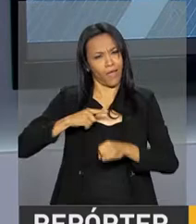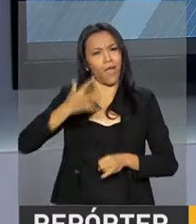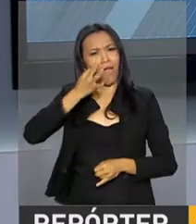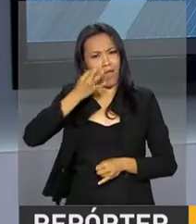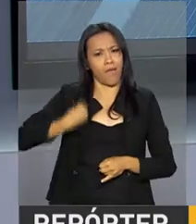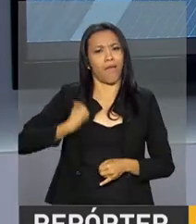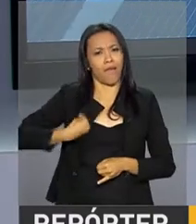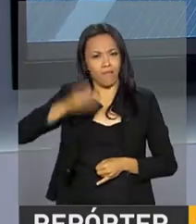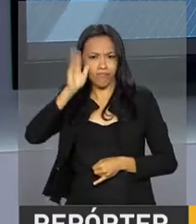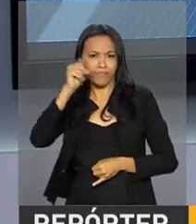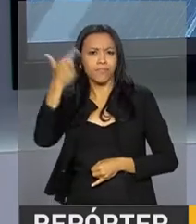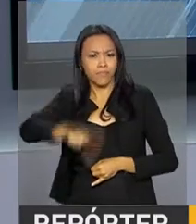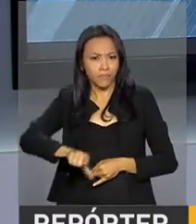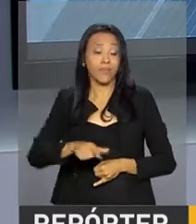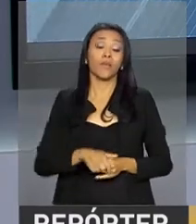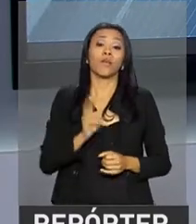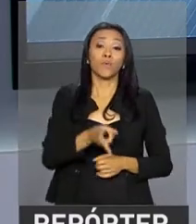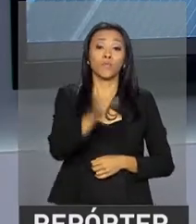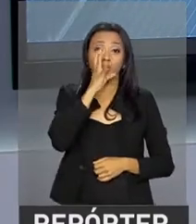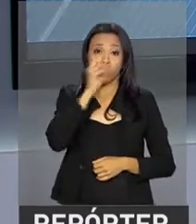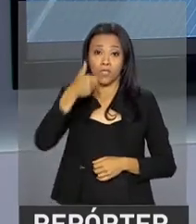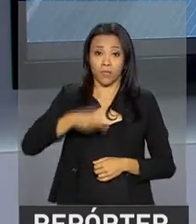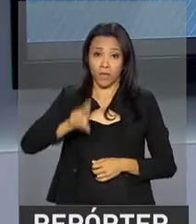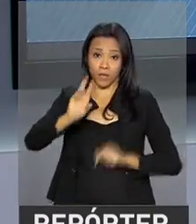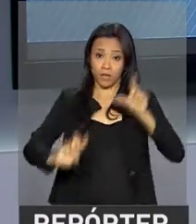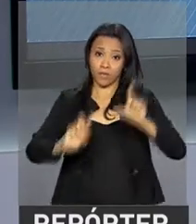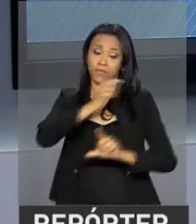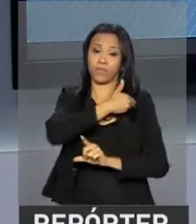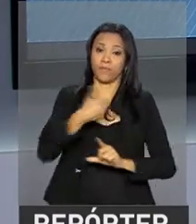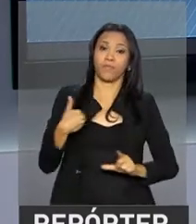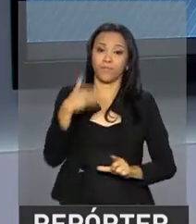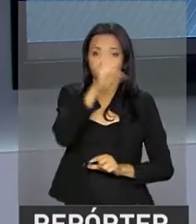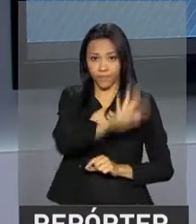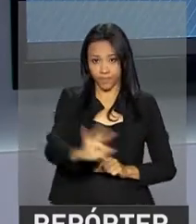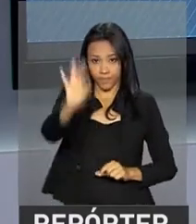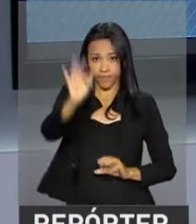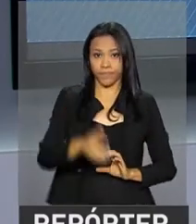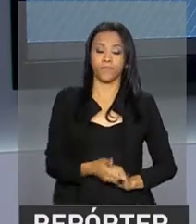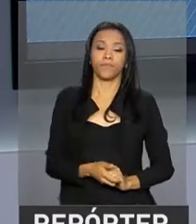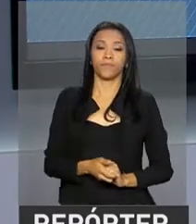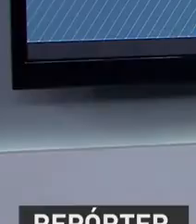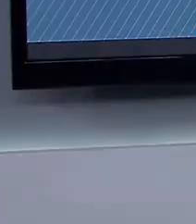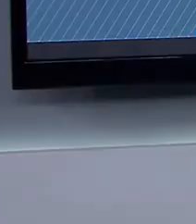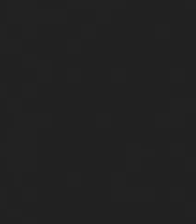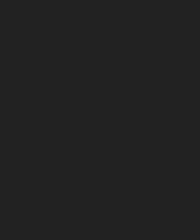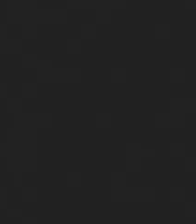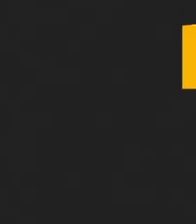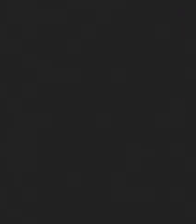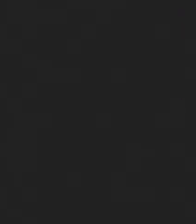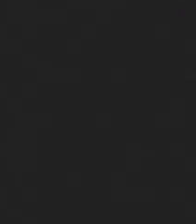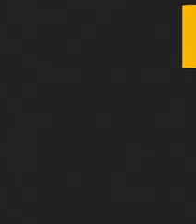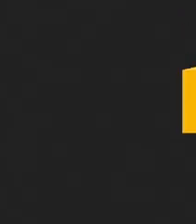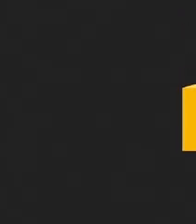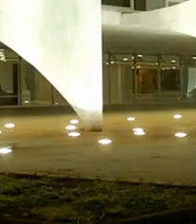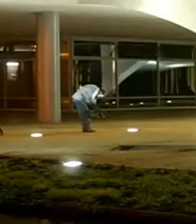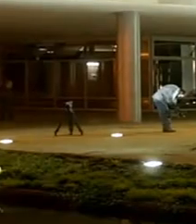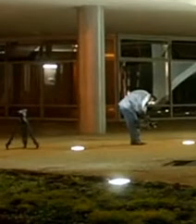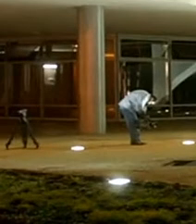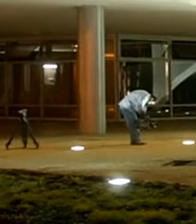na internet. Continue com a gente aqui na NBR, a TV do Governo Federal.